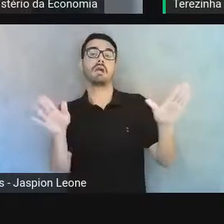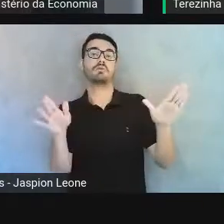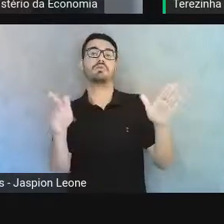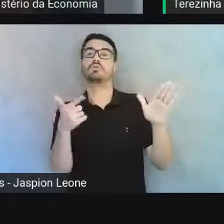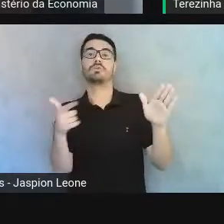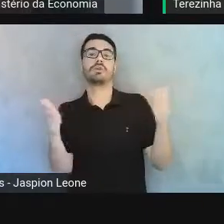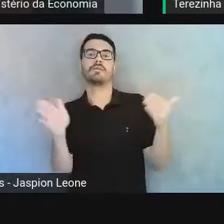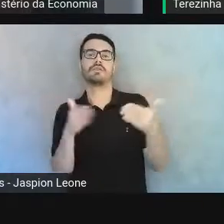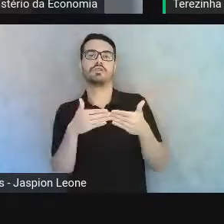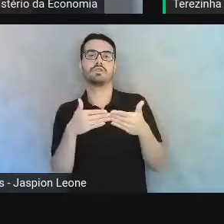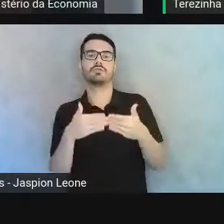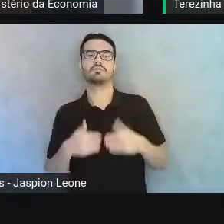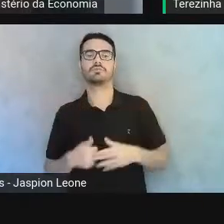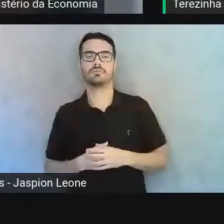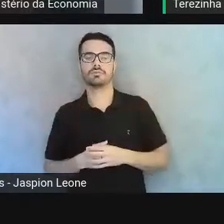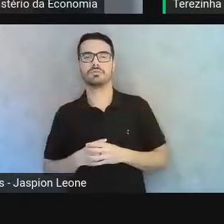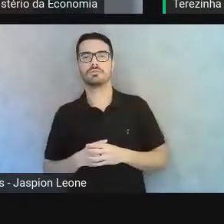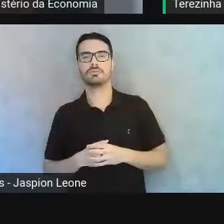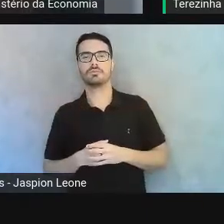Okay.